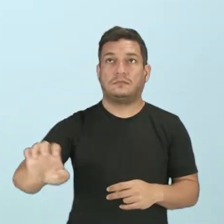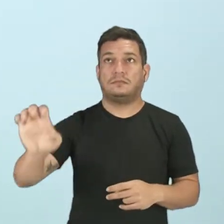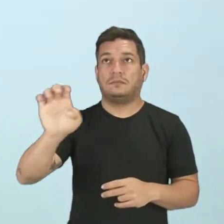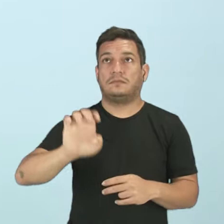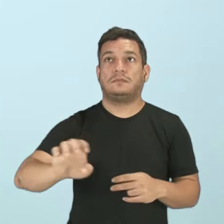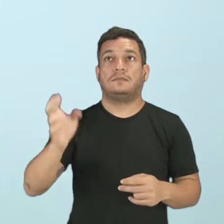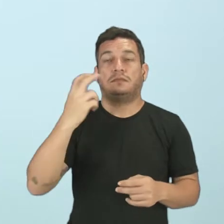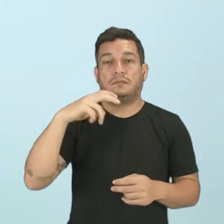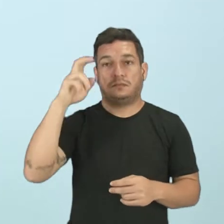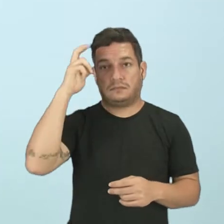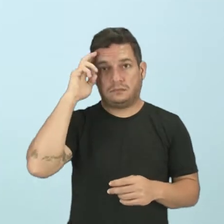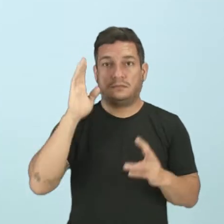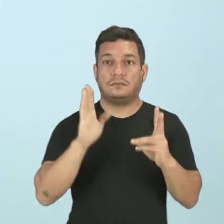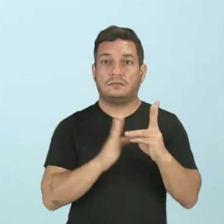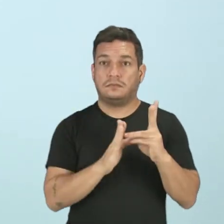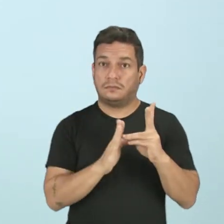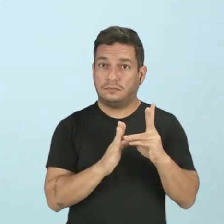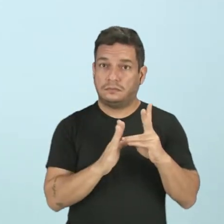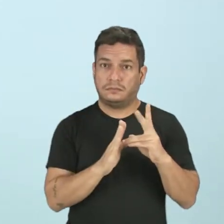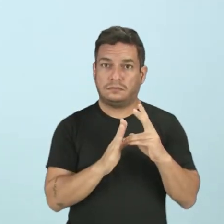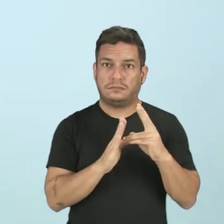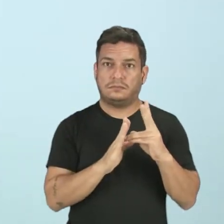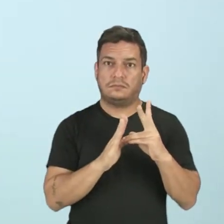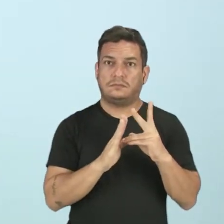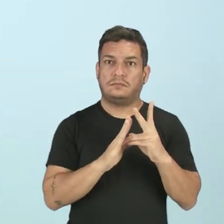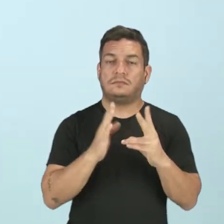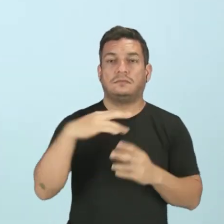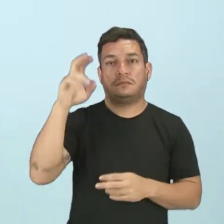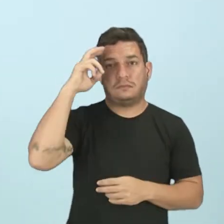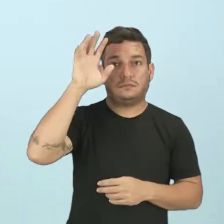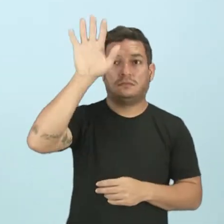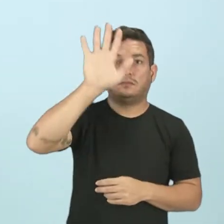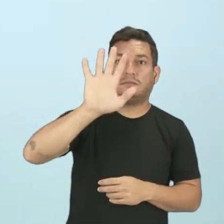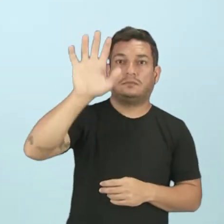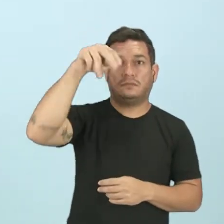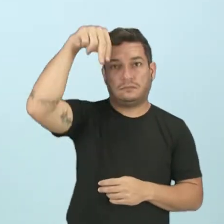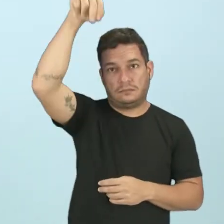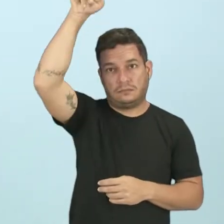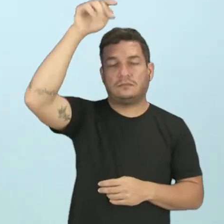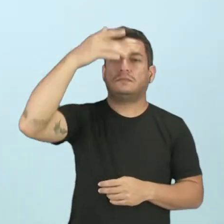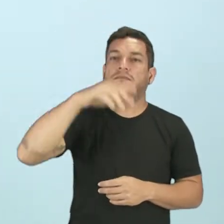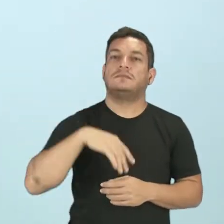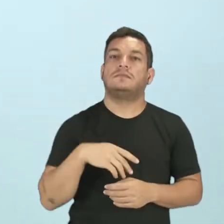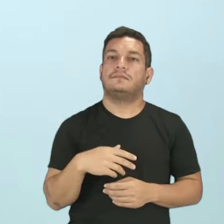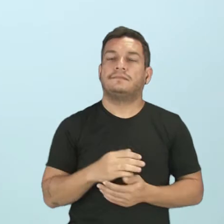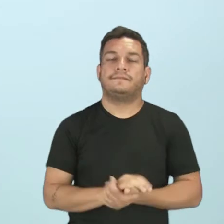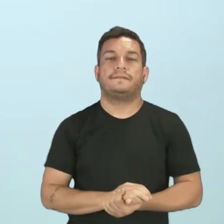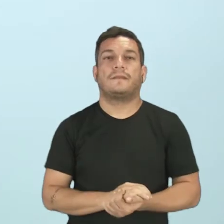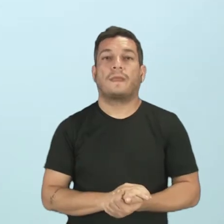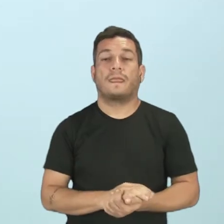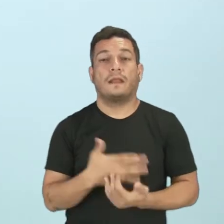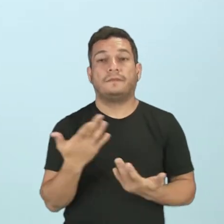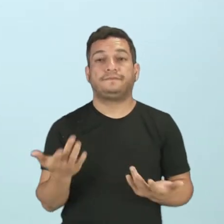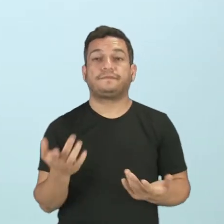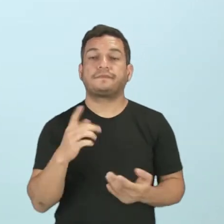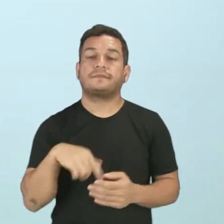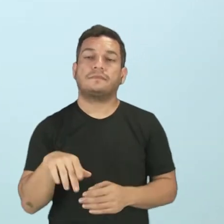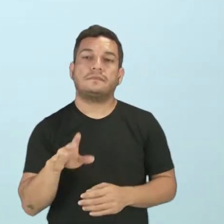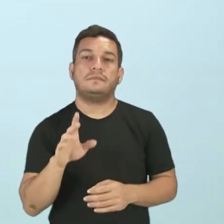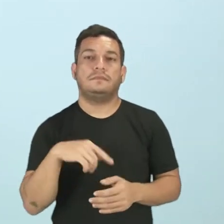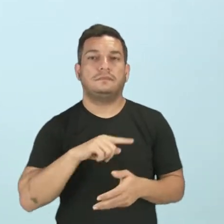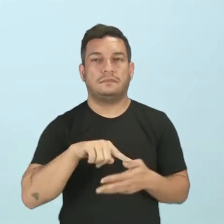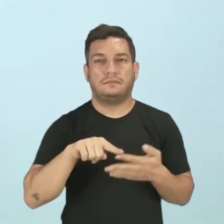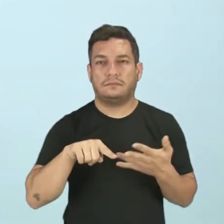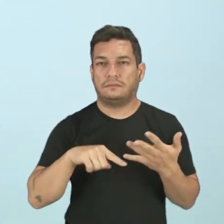europeia, da cultura indígena, da cultura nordestina e por aí vai. Então, juntando esse